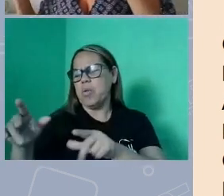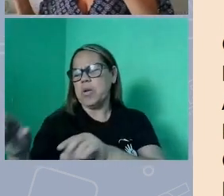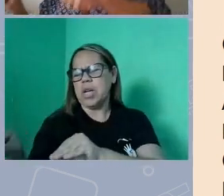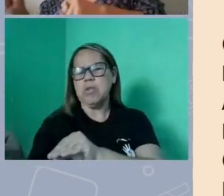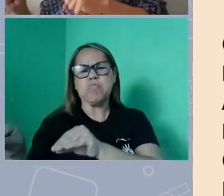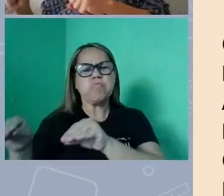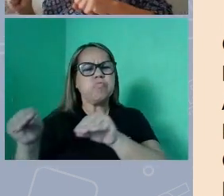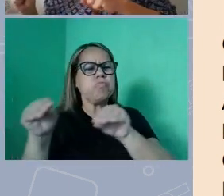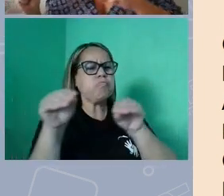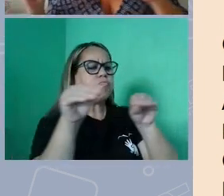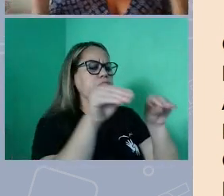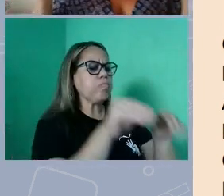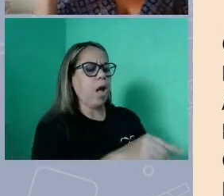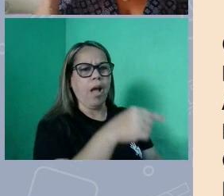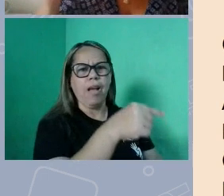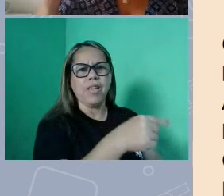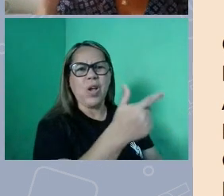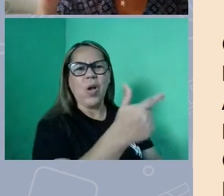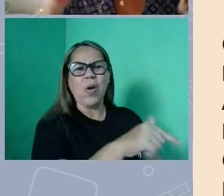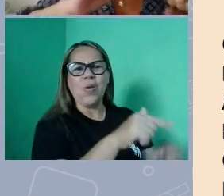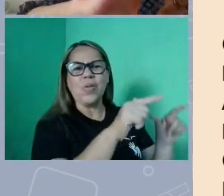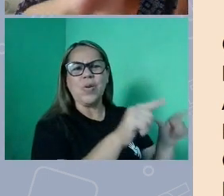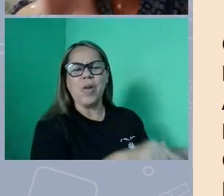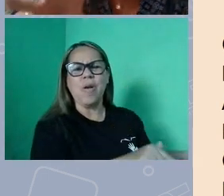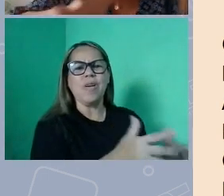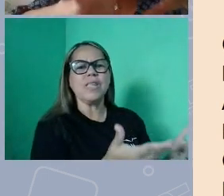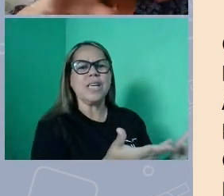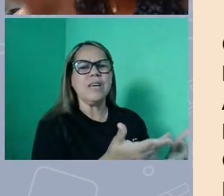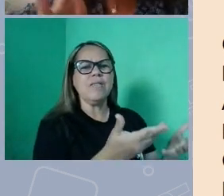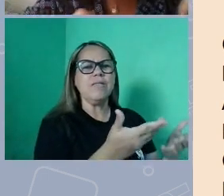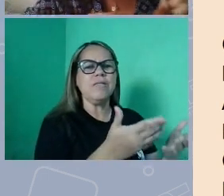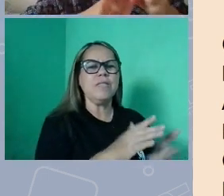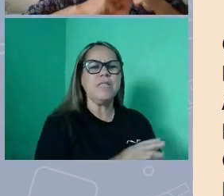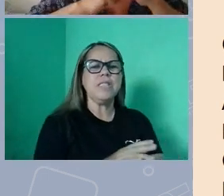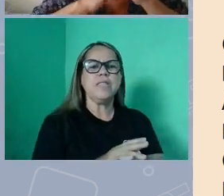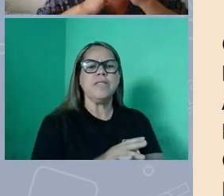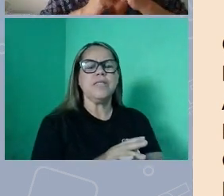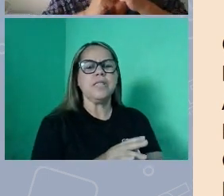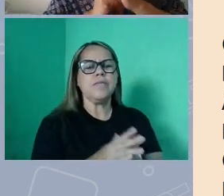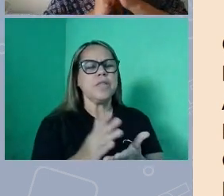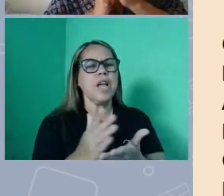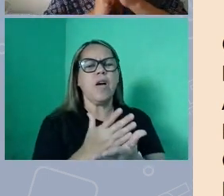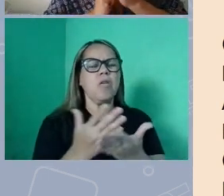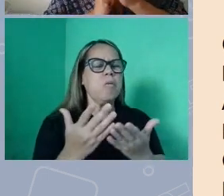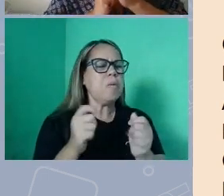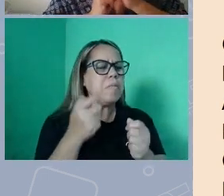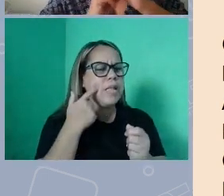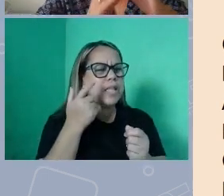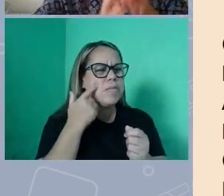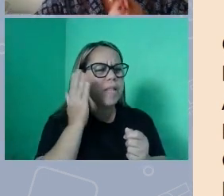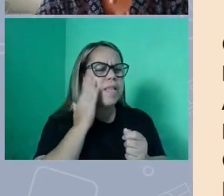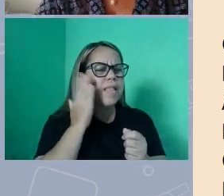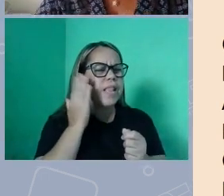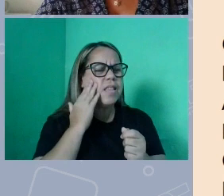fixar residência em outro em algum momento a gente pode extrair isso daqui da letra